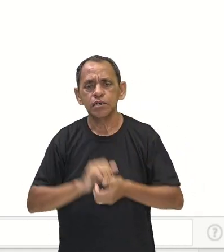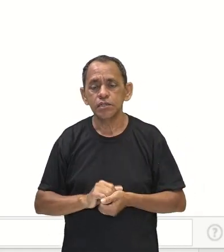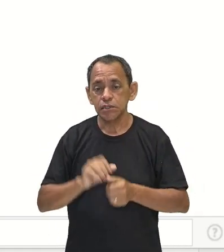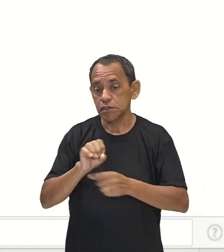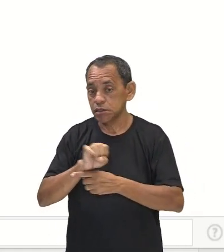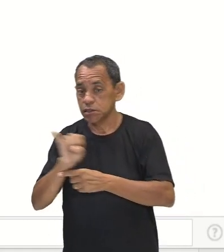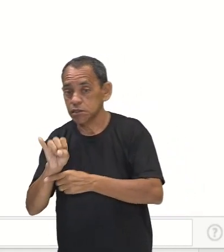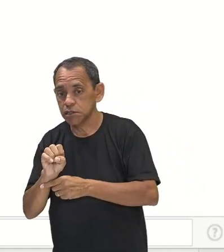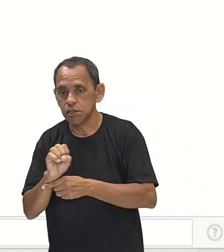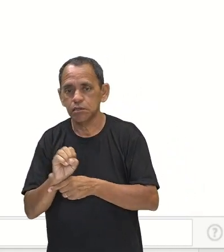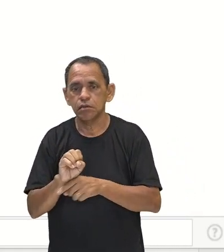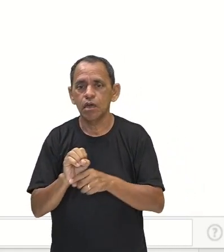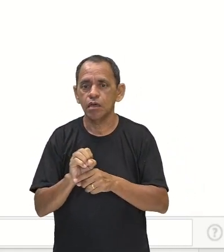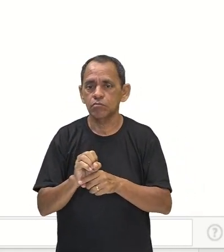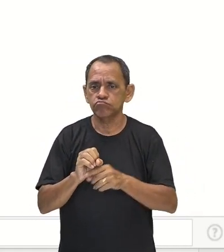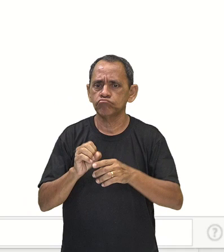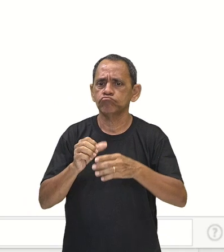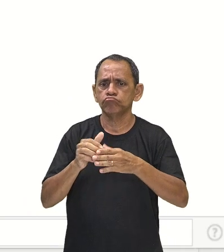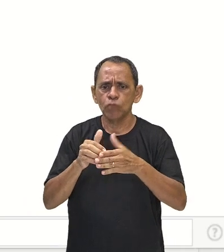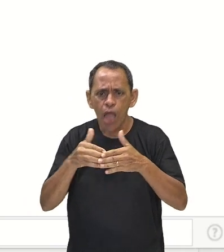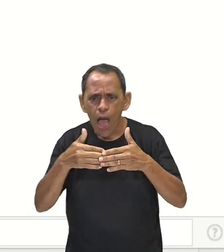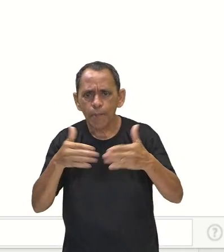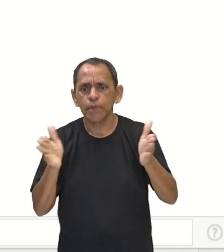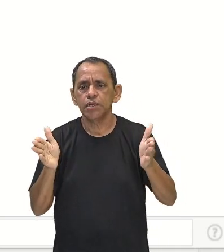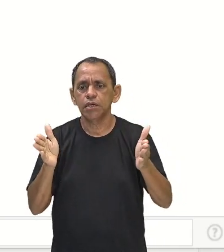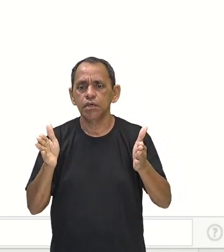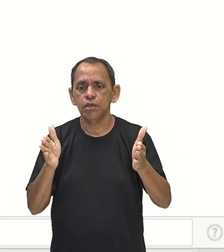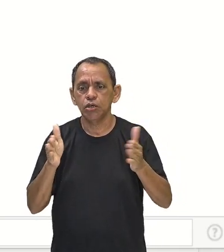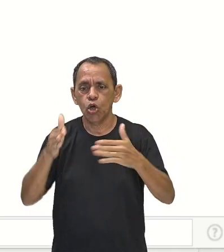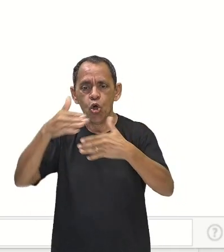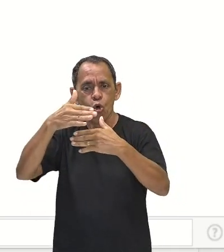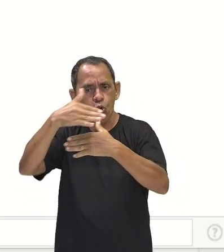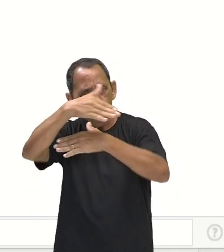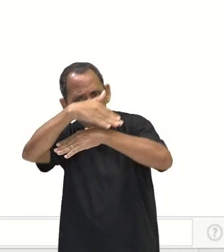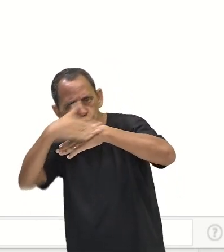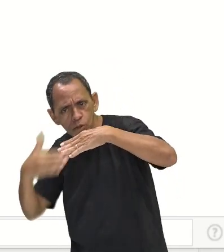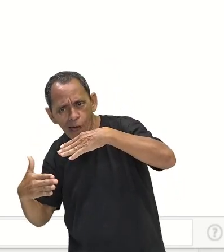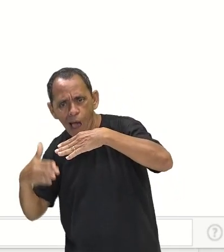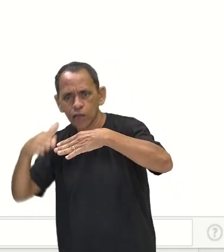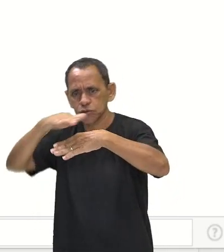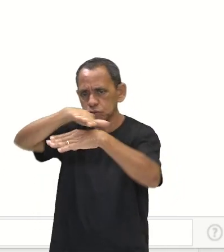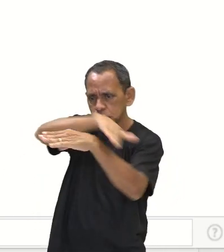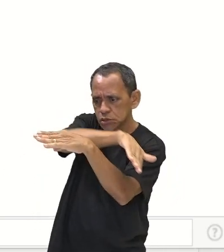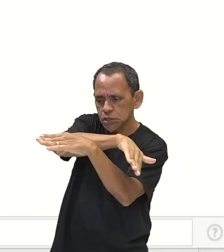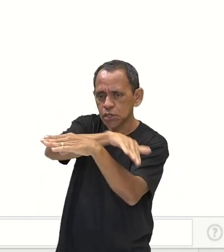ele vai possuir lados iguais, tá?